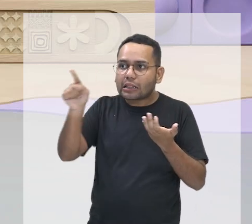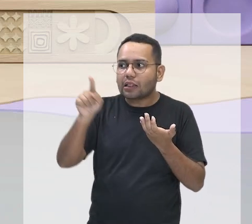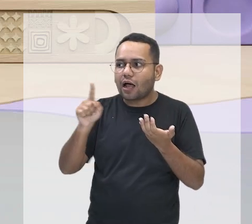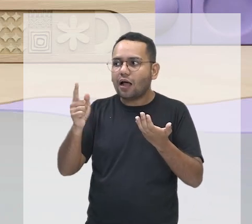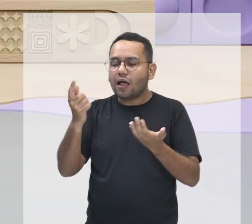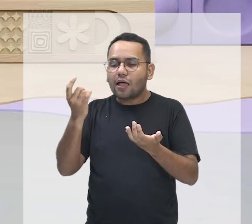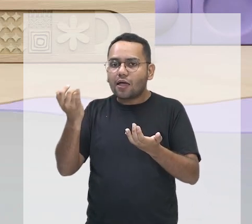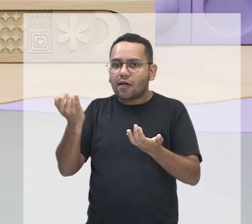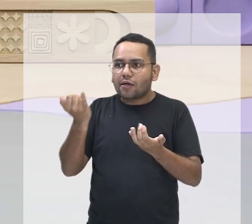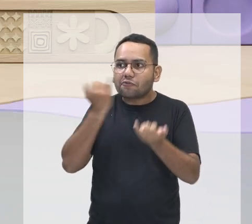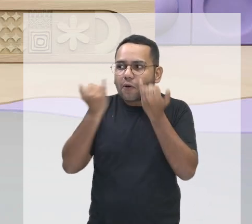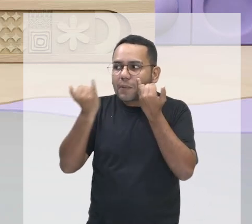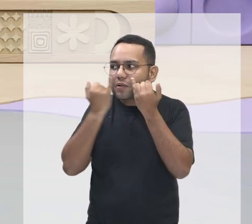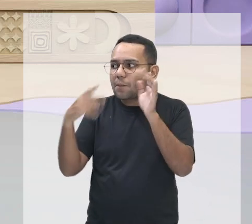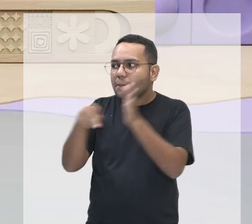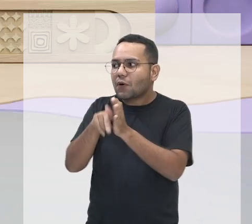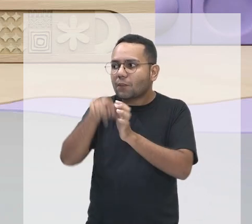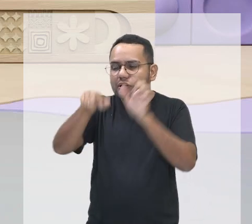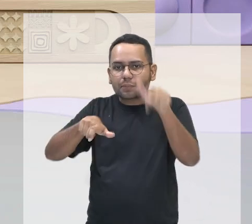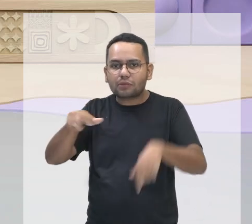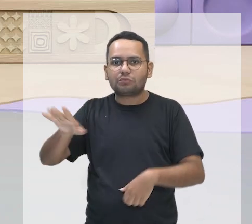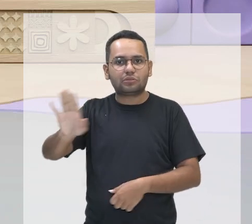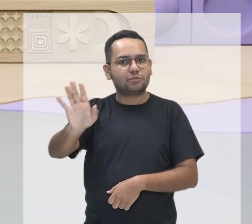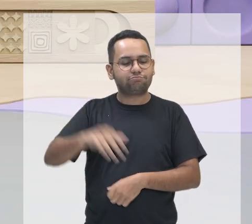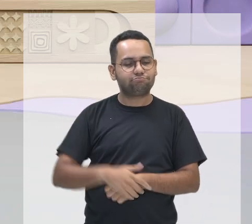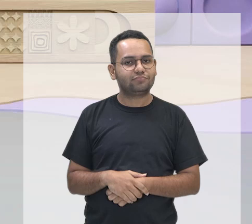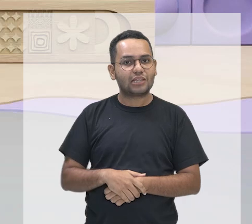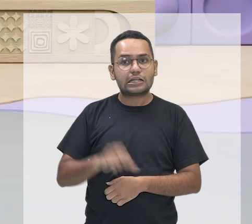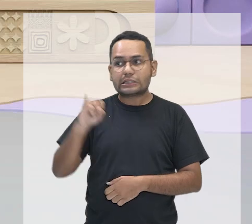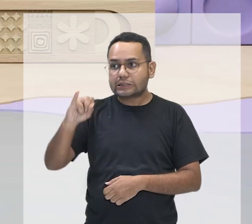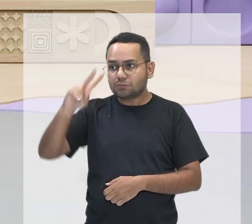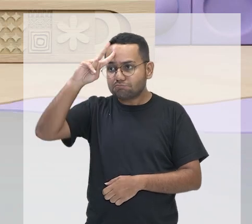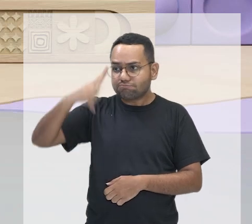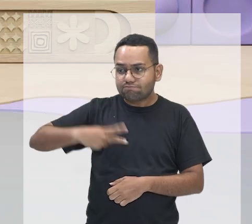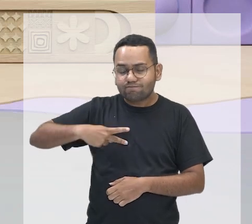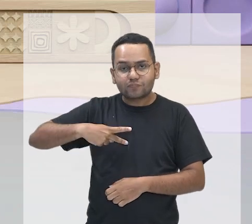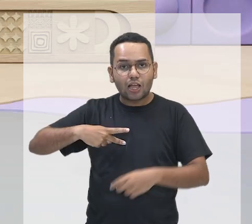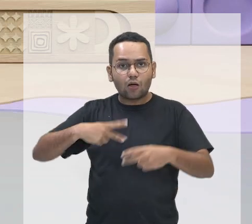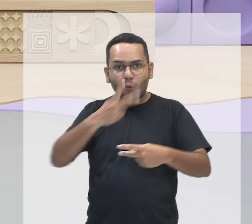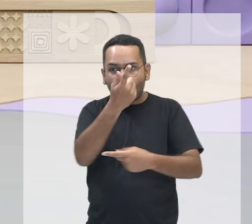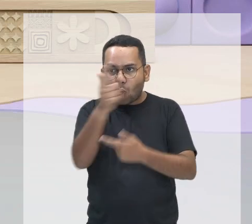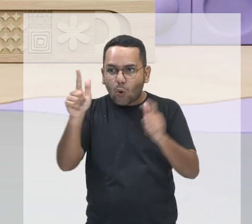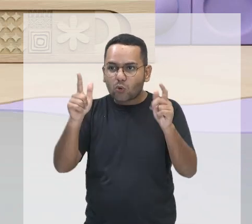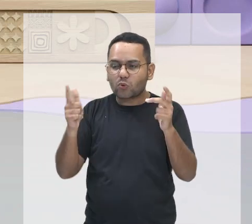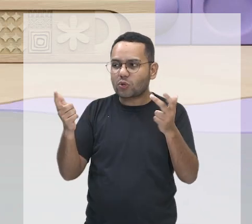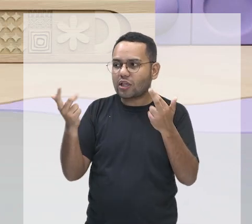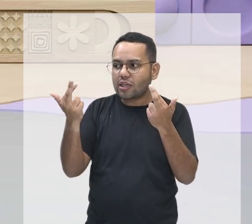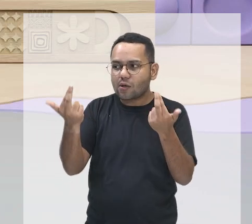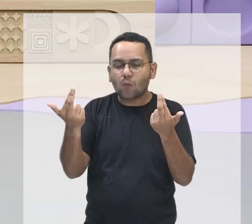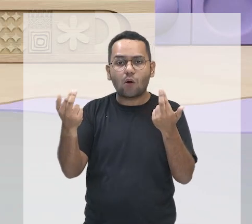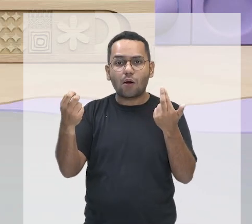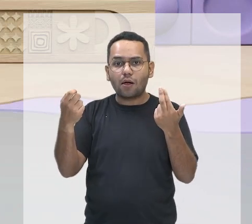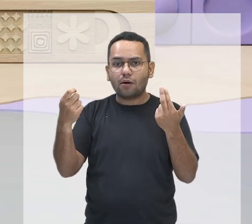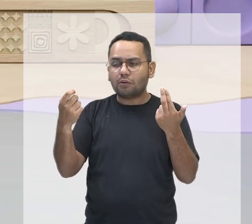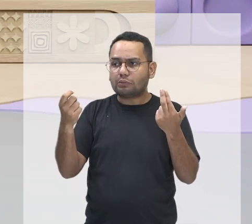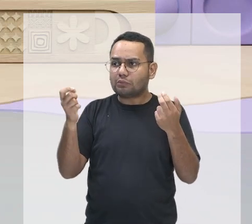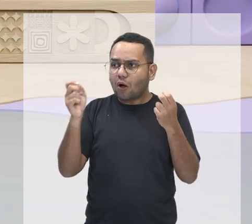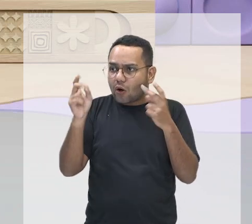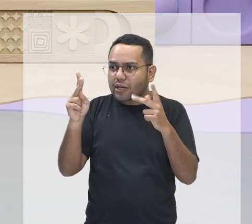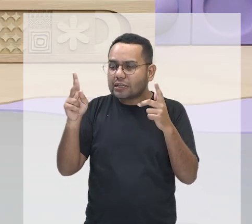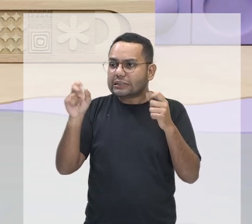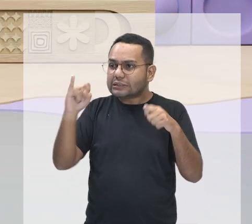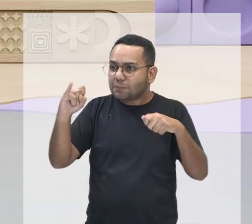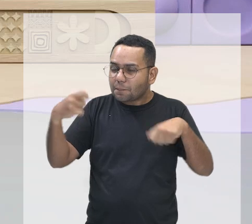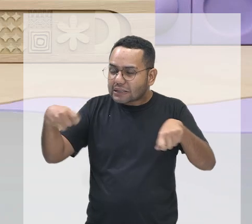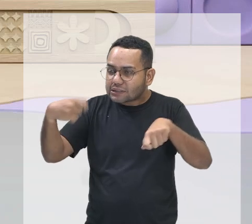pessoas. Né? Cada um cuida da sua vida da melhor forma possível e quando precisa de ajuda, estão os outros ali para